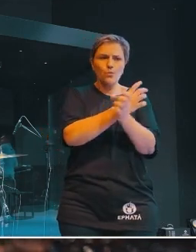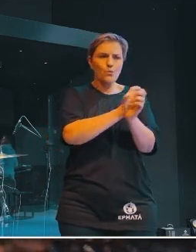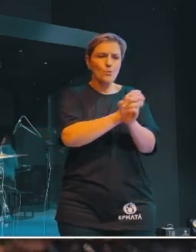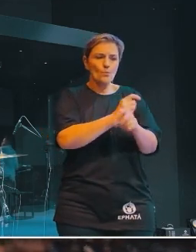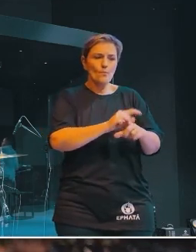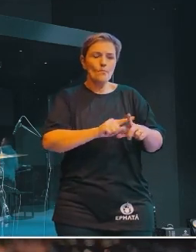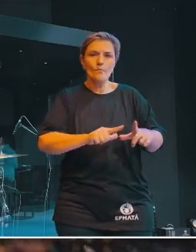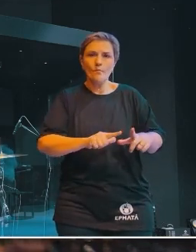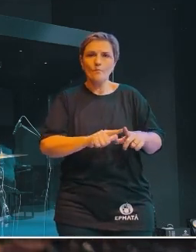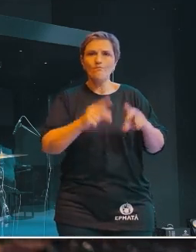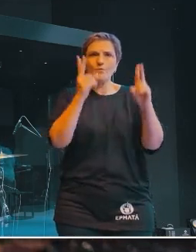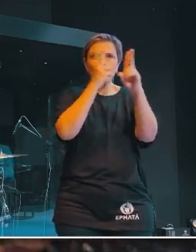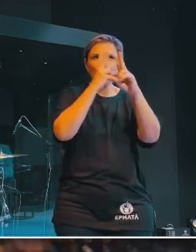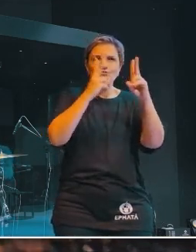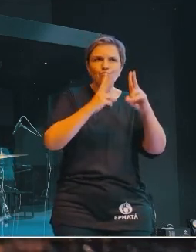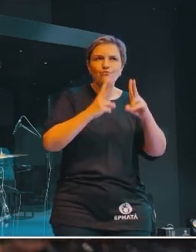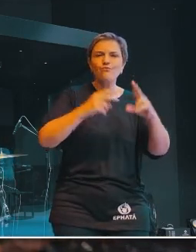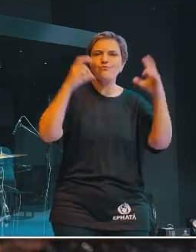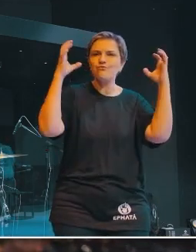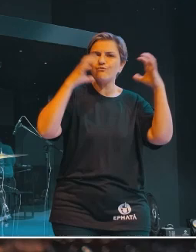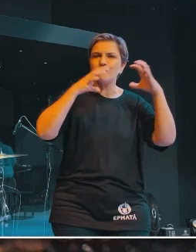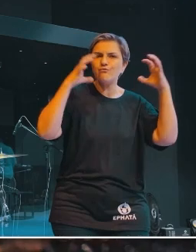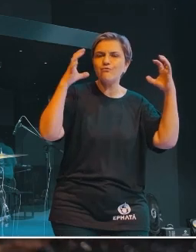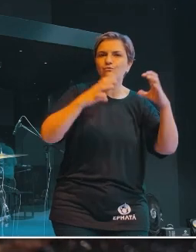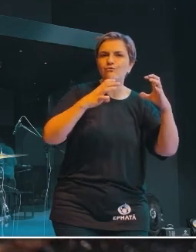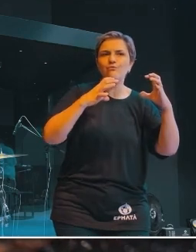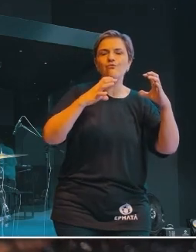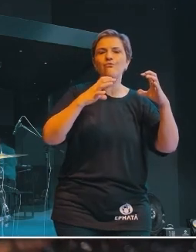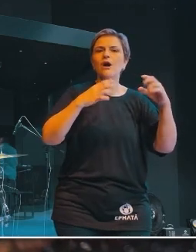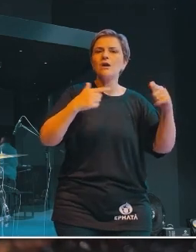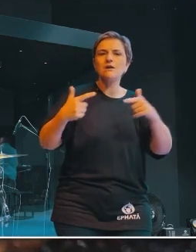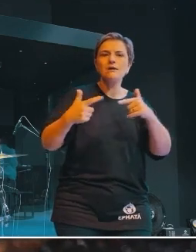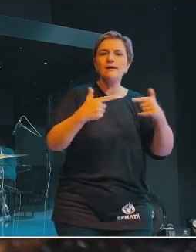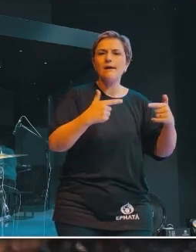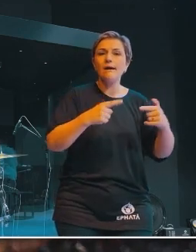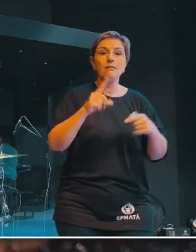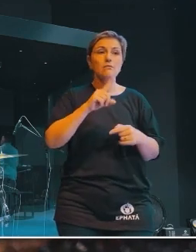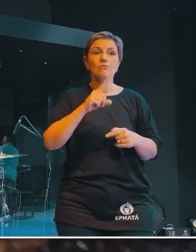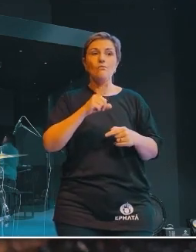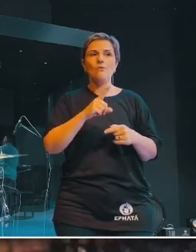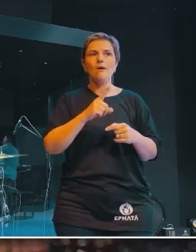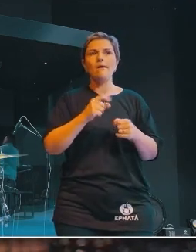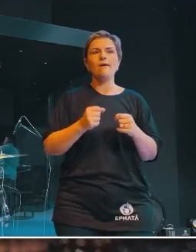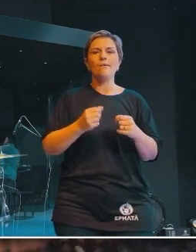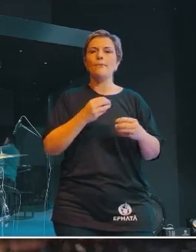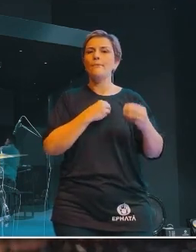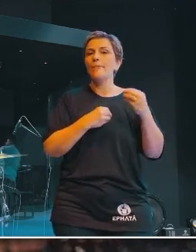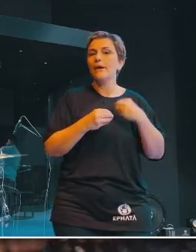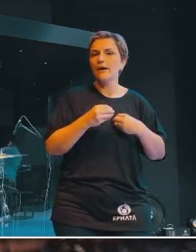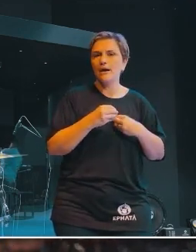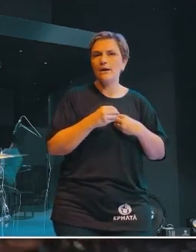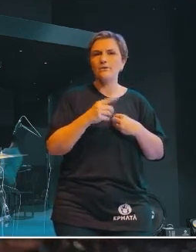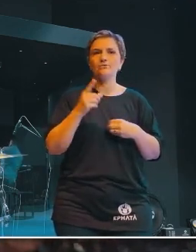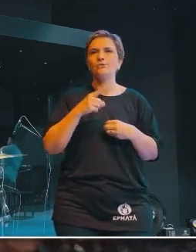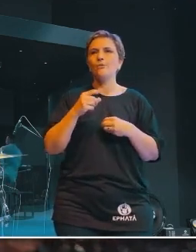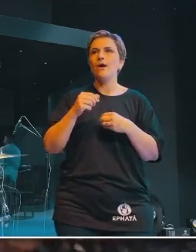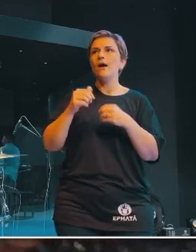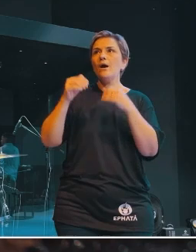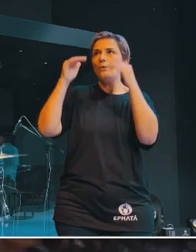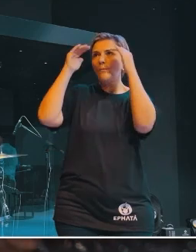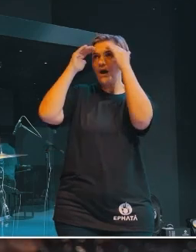guerra na vida de Josafá não foi fruto de pecado, não foi a consequência de uma desobediência.